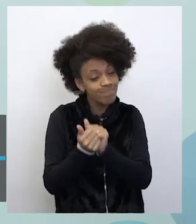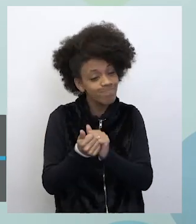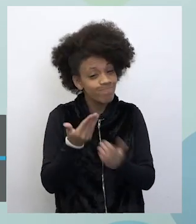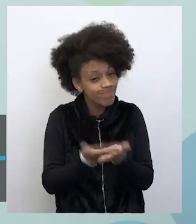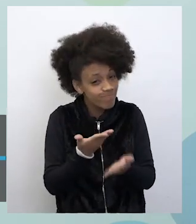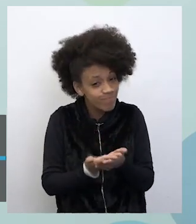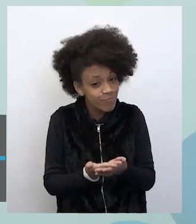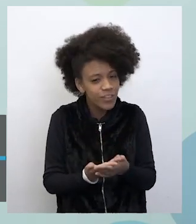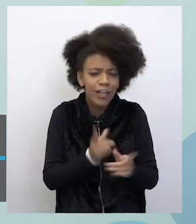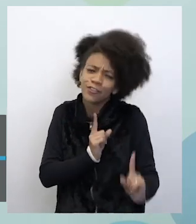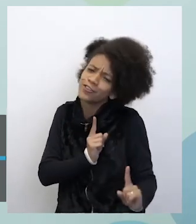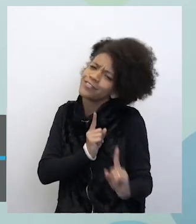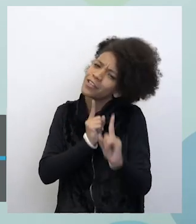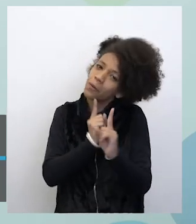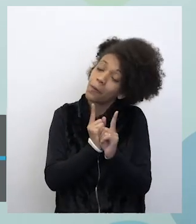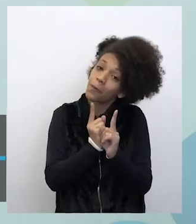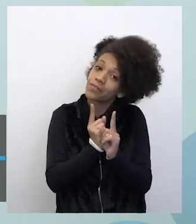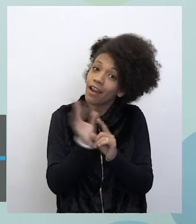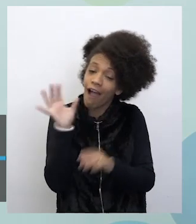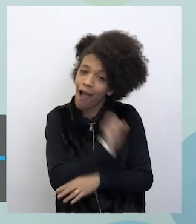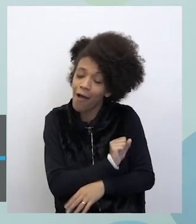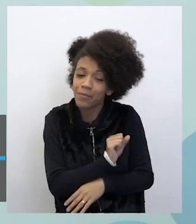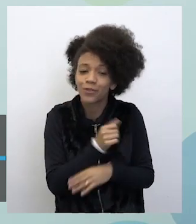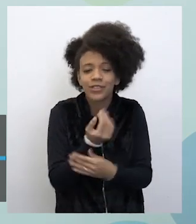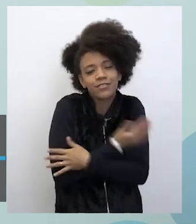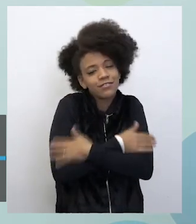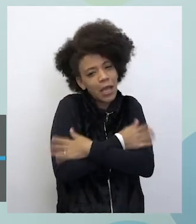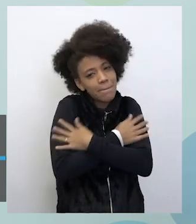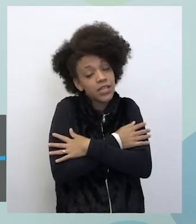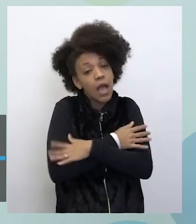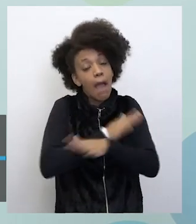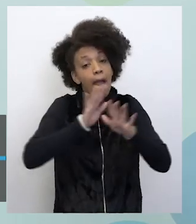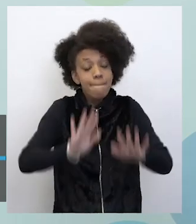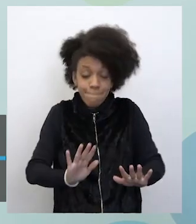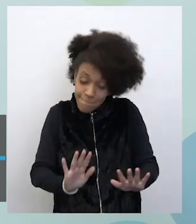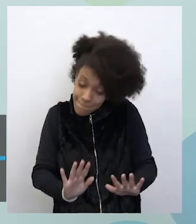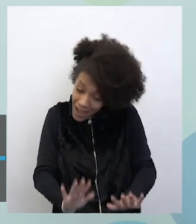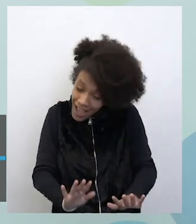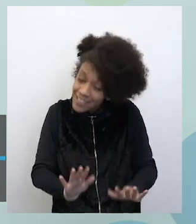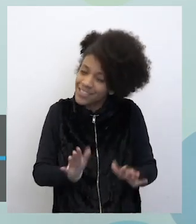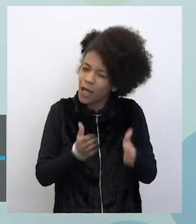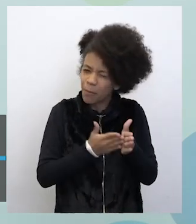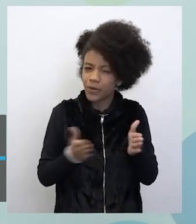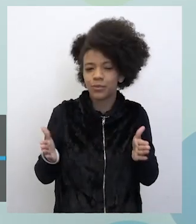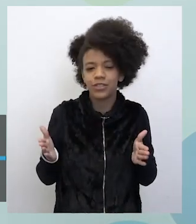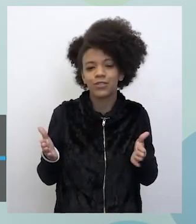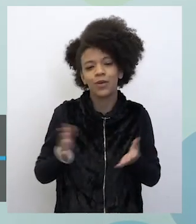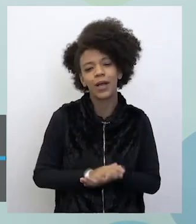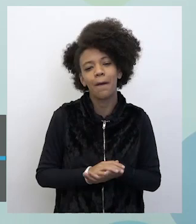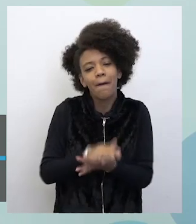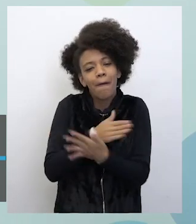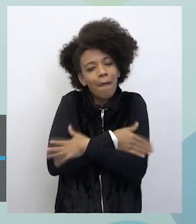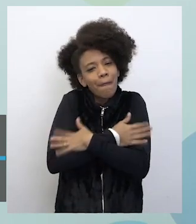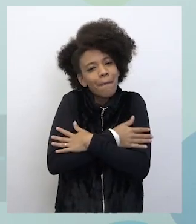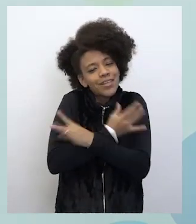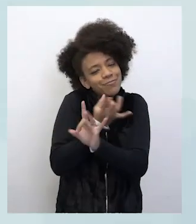que a gente se encontre em breve, que a gente possa se abraçar, mas por enquanto eu deixo aqui o meu